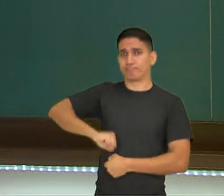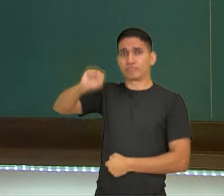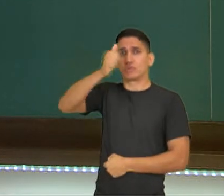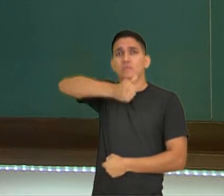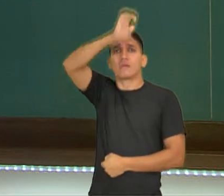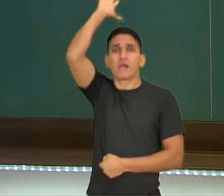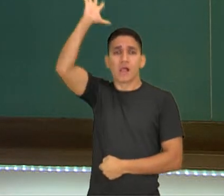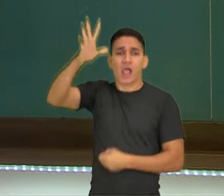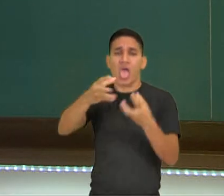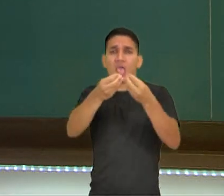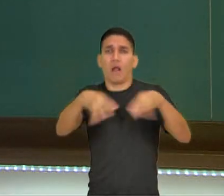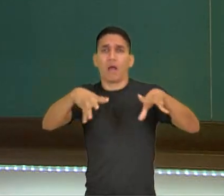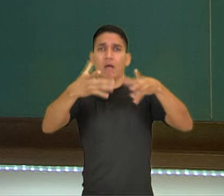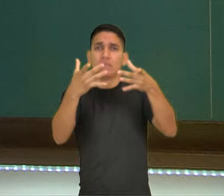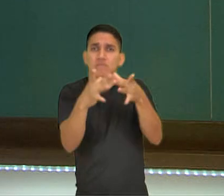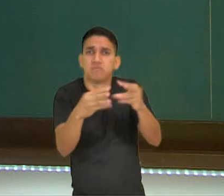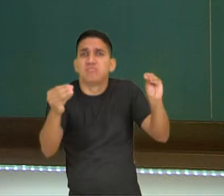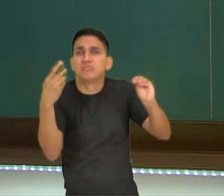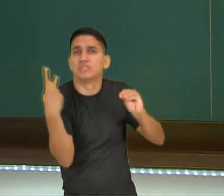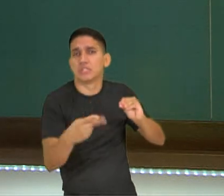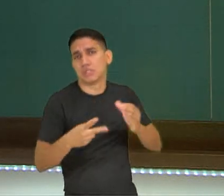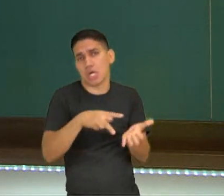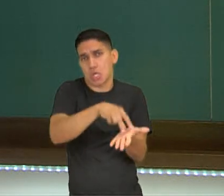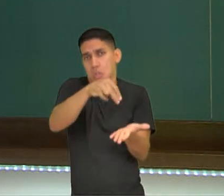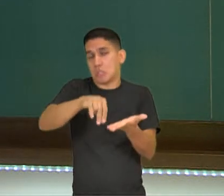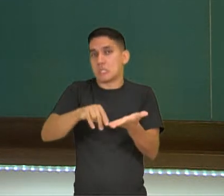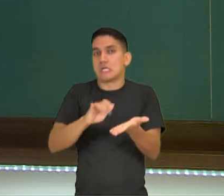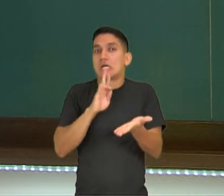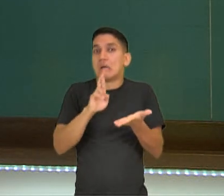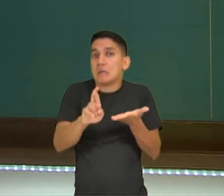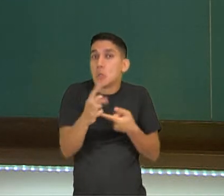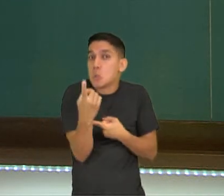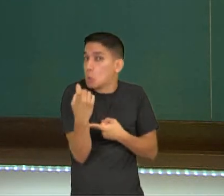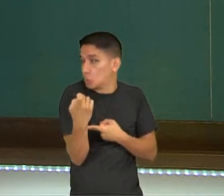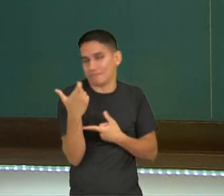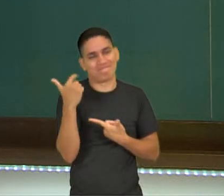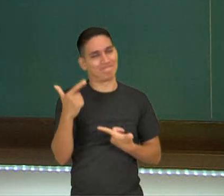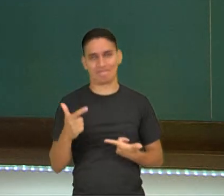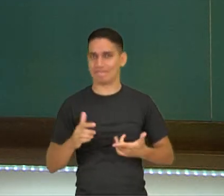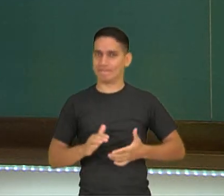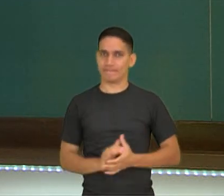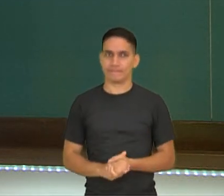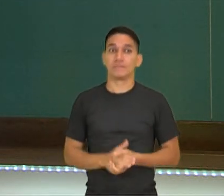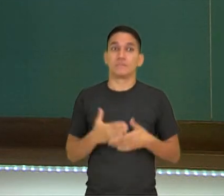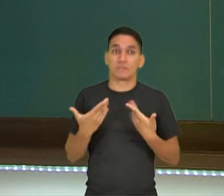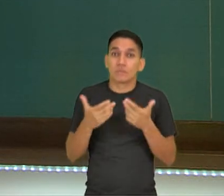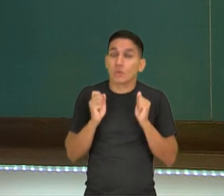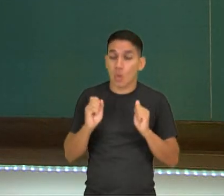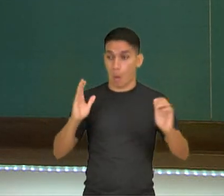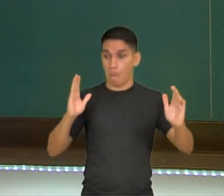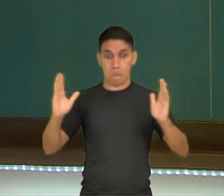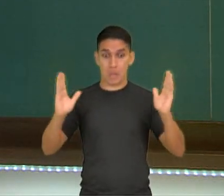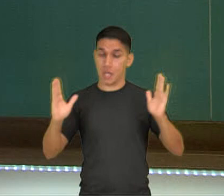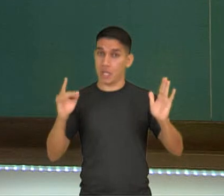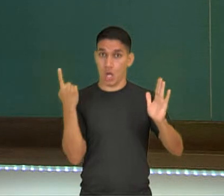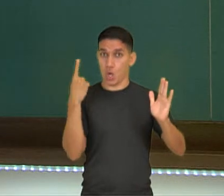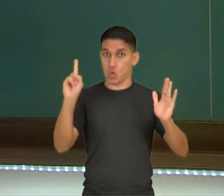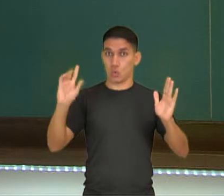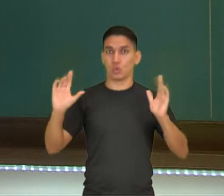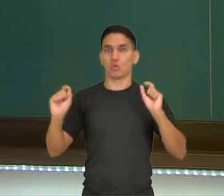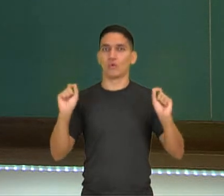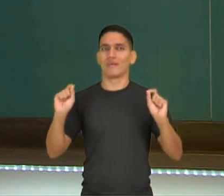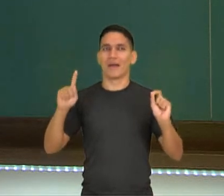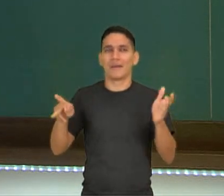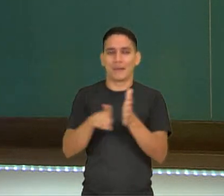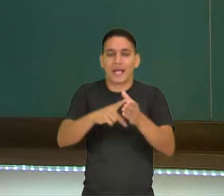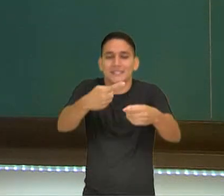a enfraquecer o poder cuxita. Não tem uma resposta única, ok? Esse período último fica na